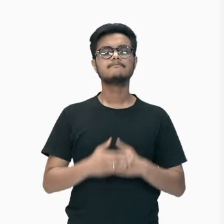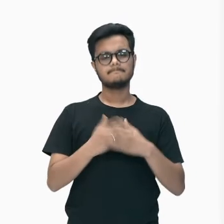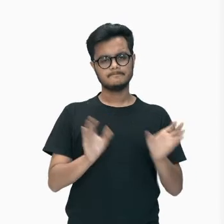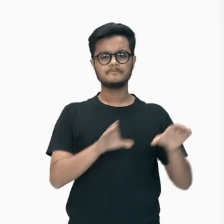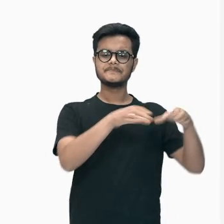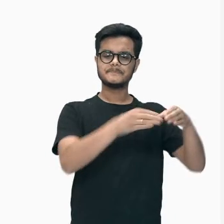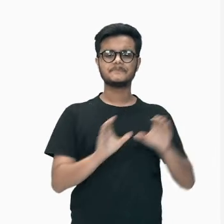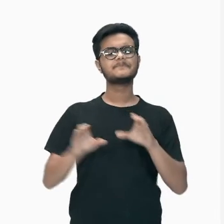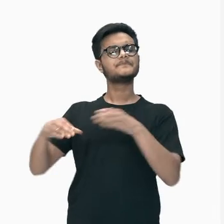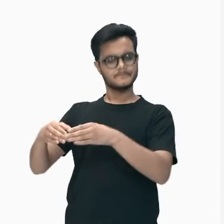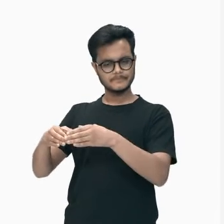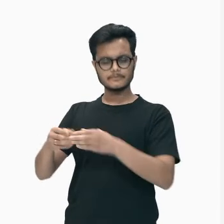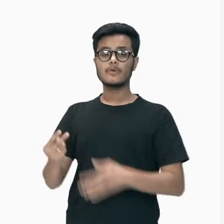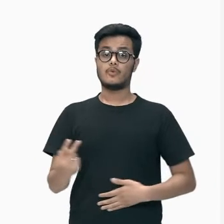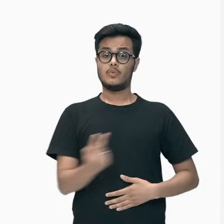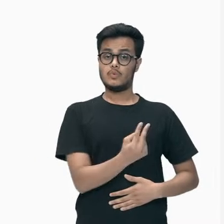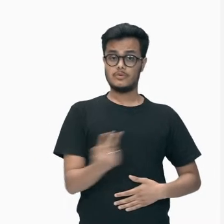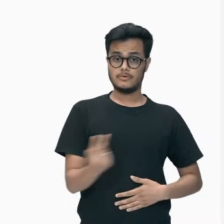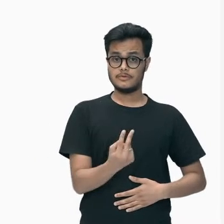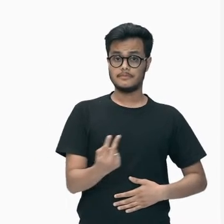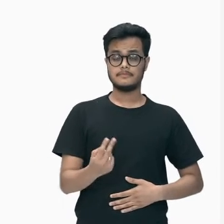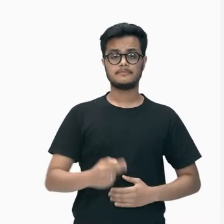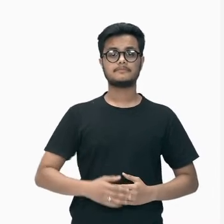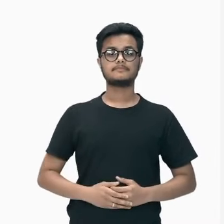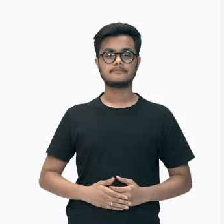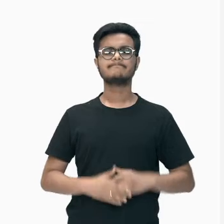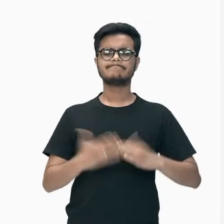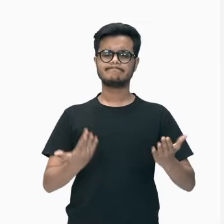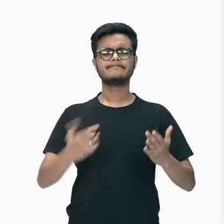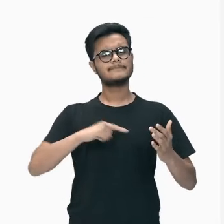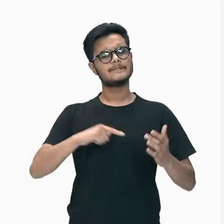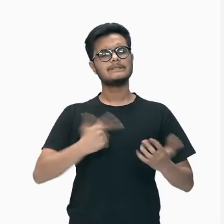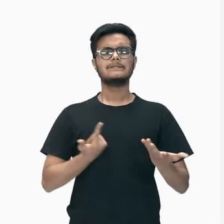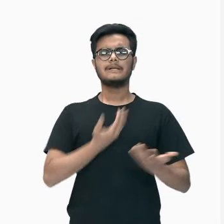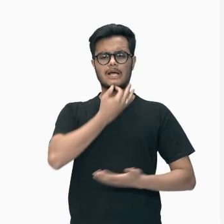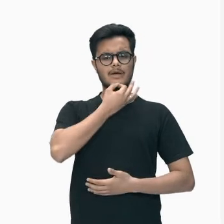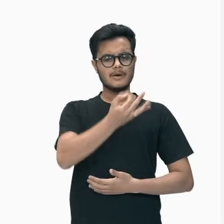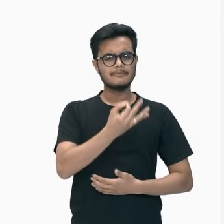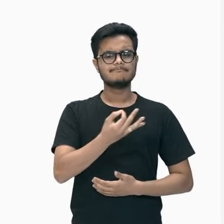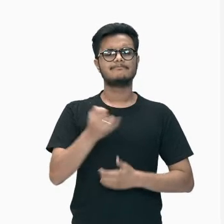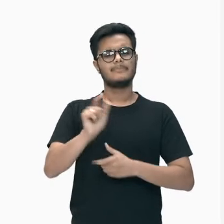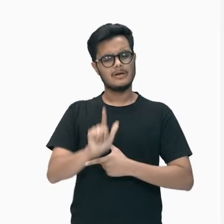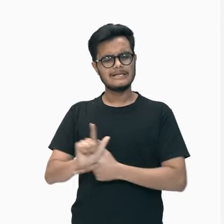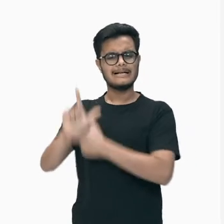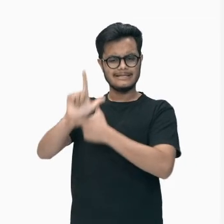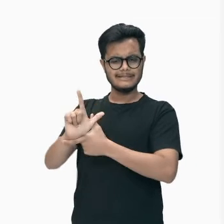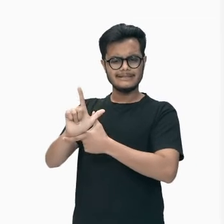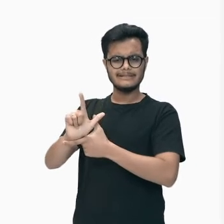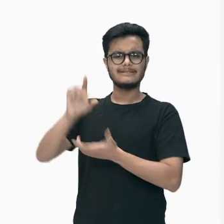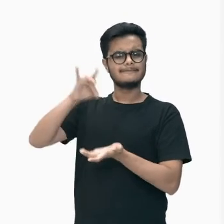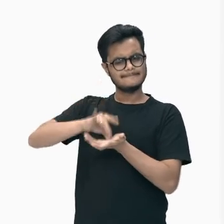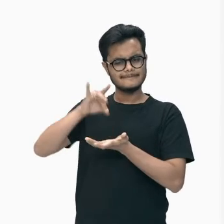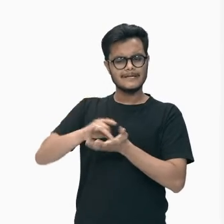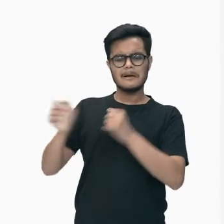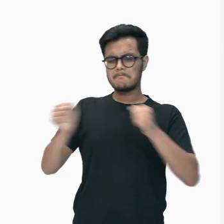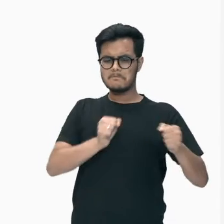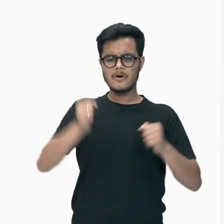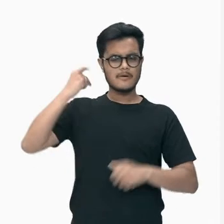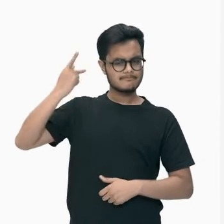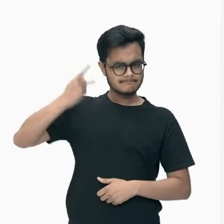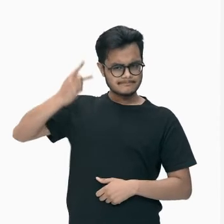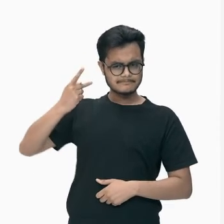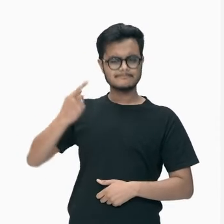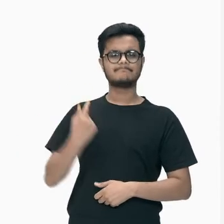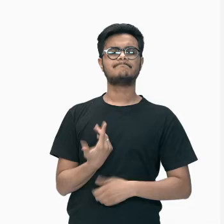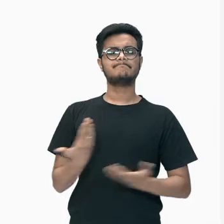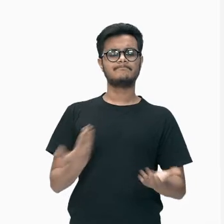liberais quanto conservadores lutam apenas pelo poder político e pela defesa dos